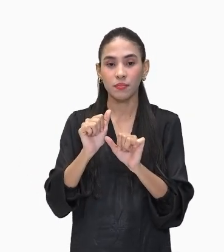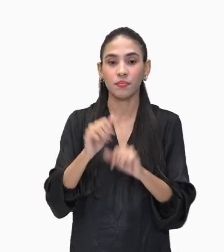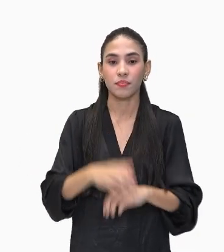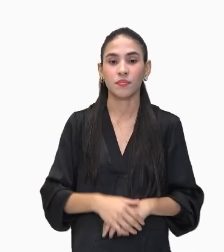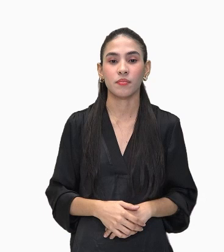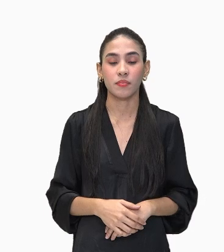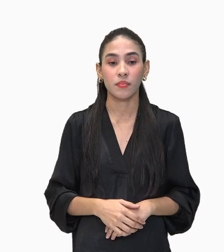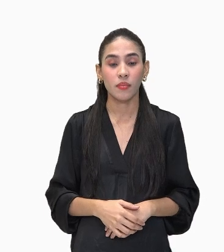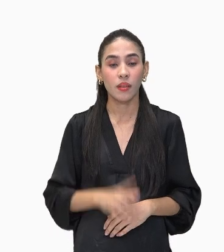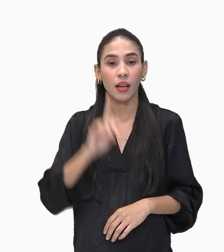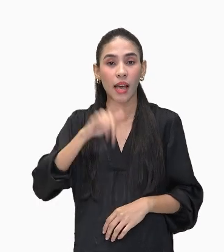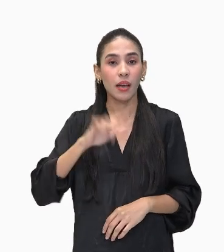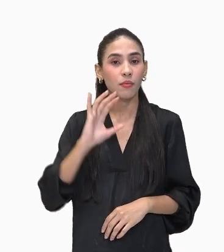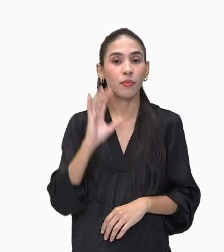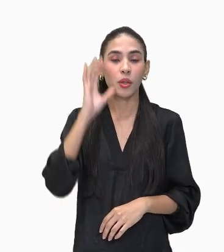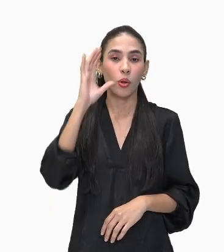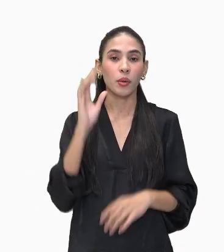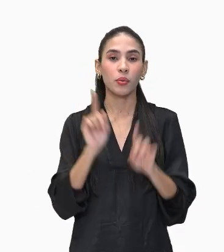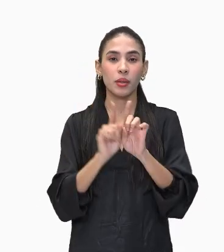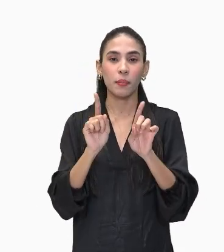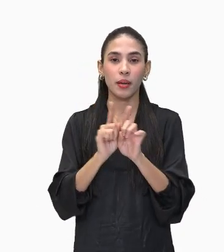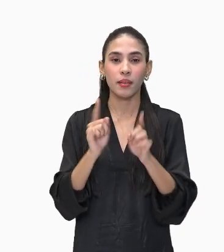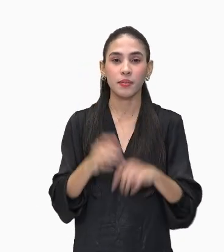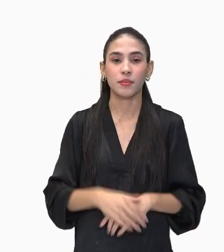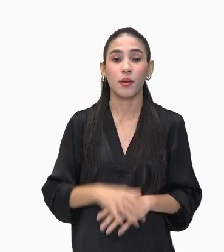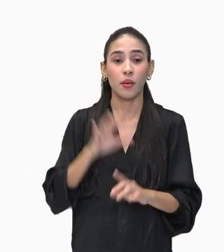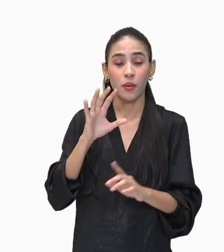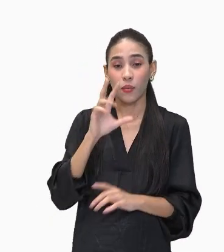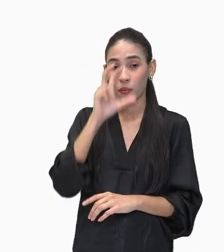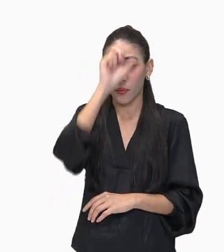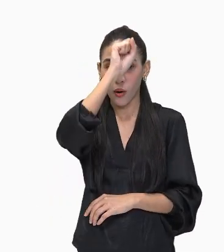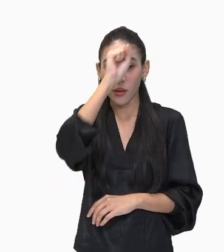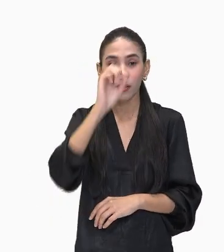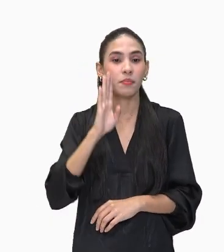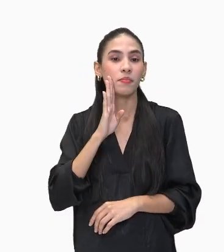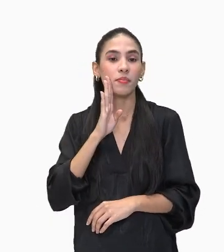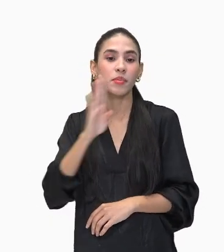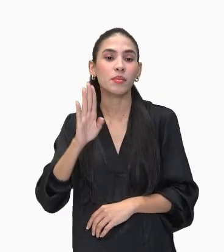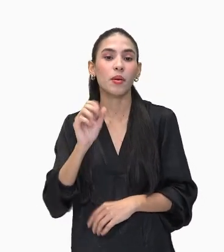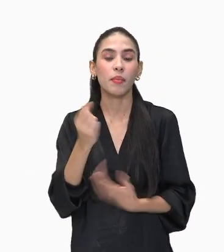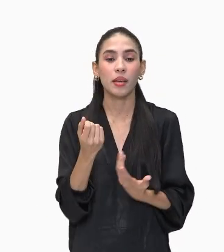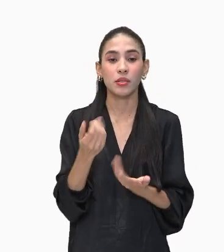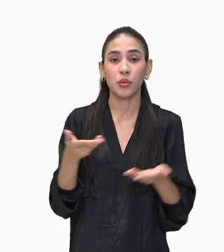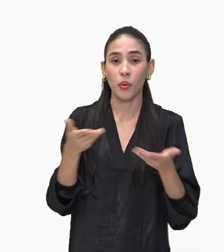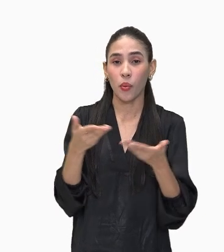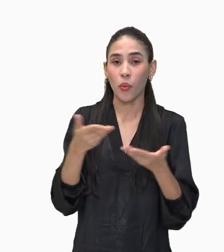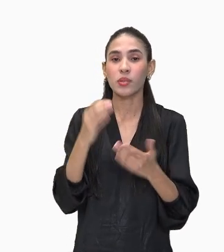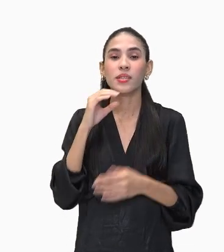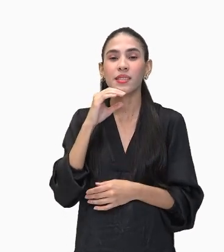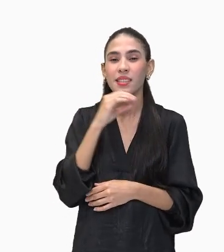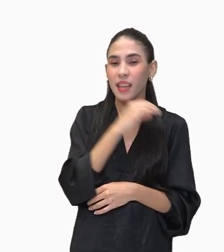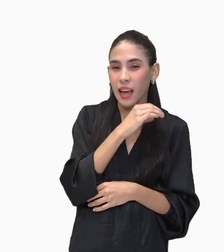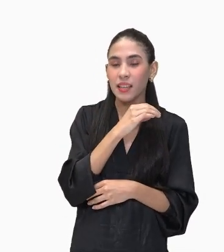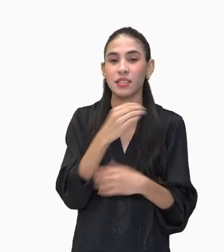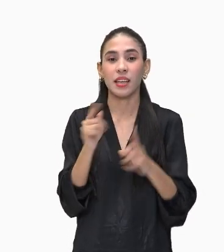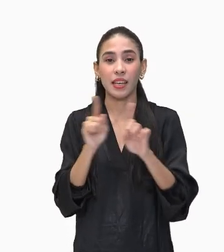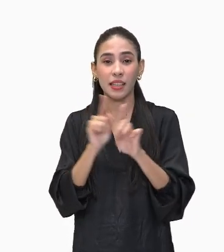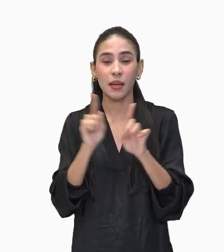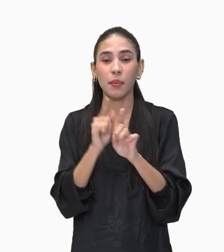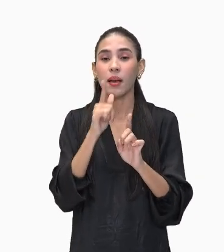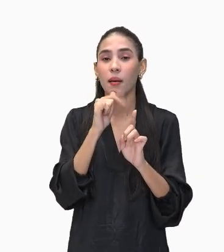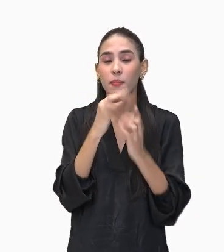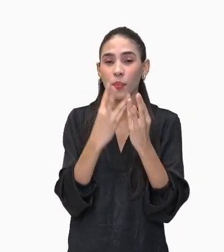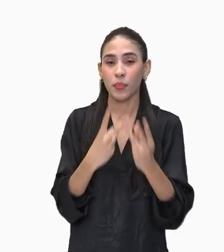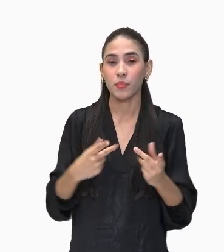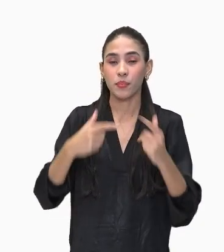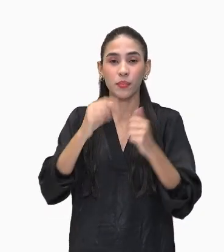é um fenômeno assim, né, que bastante recorrente, né, principalmente nos dias quentes e secos, como tem ocorrido